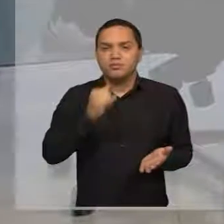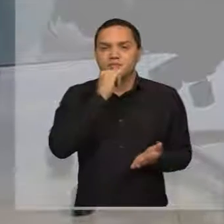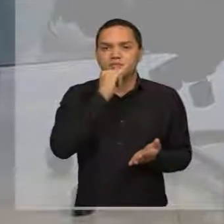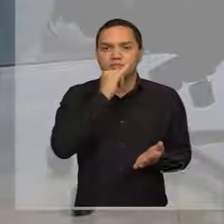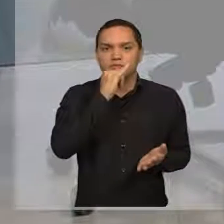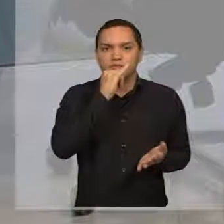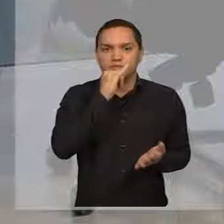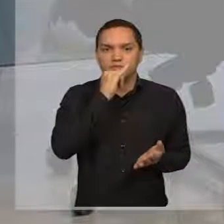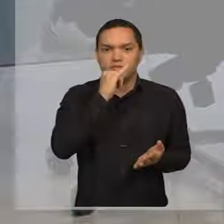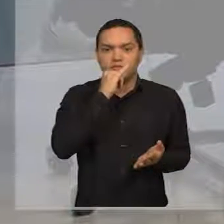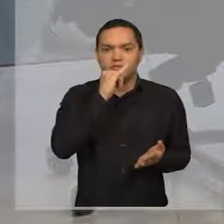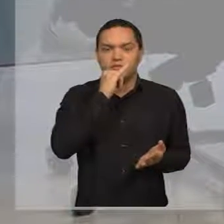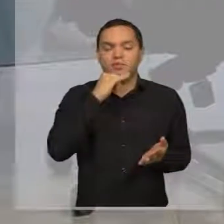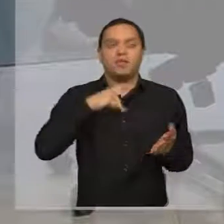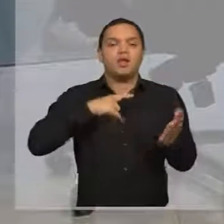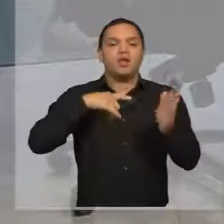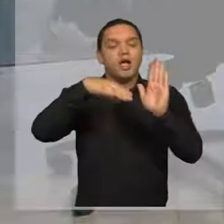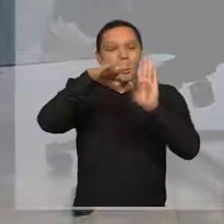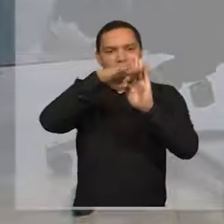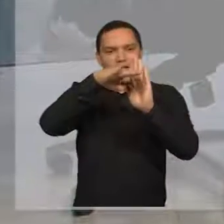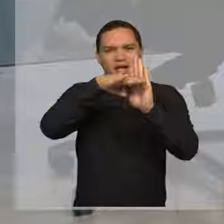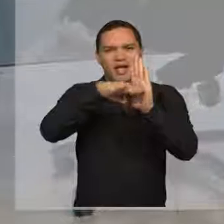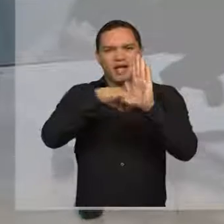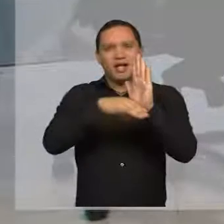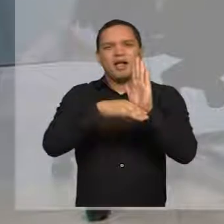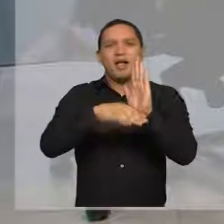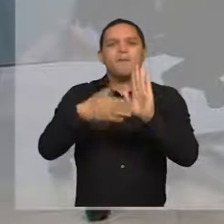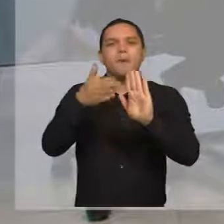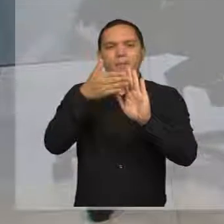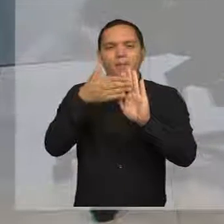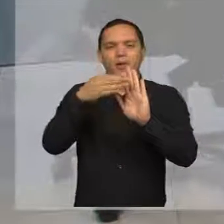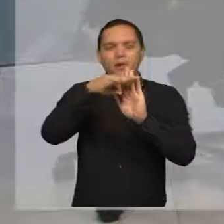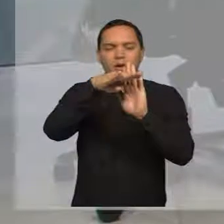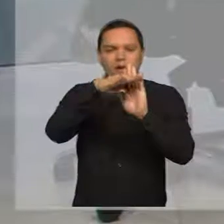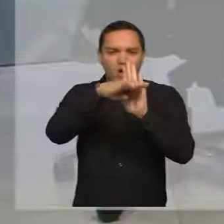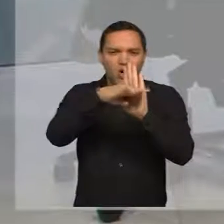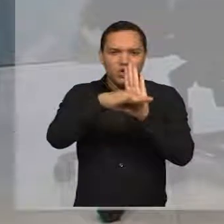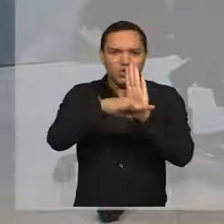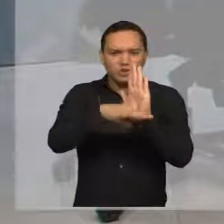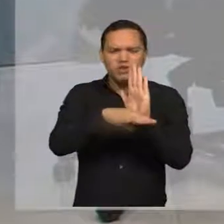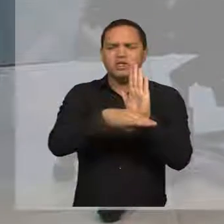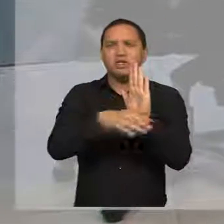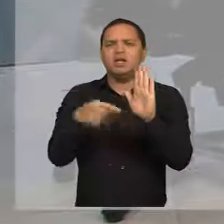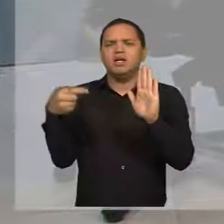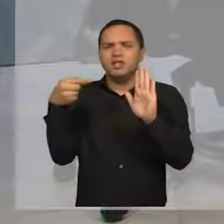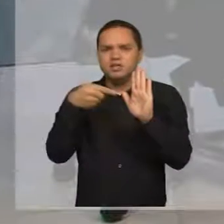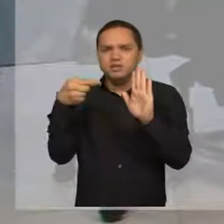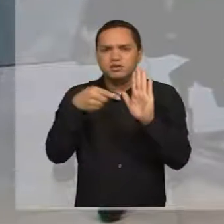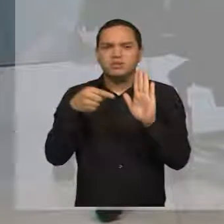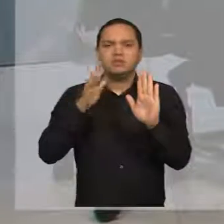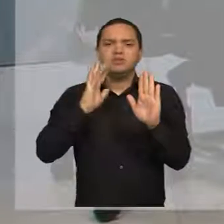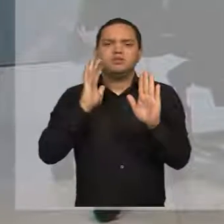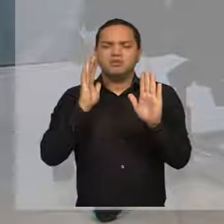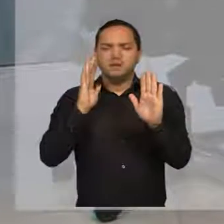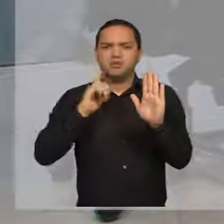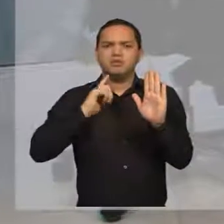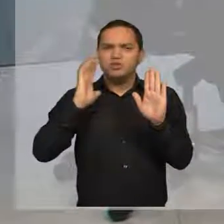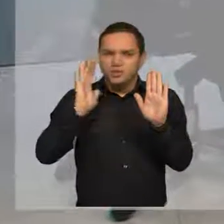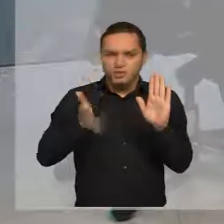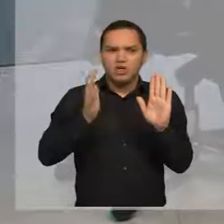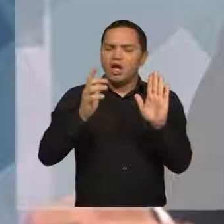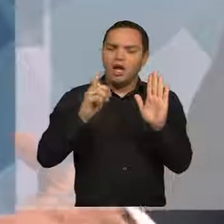das ações que ele propõe, né, com relação ao desenvolvimento regional, são ações que vêm sendo desenvolvidas e